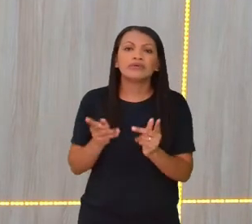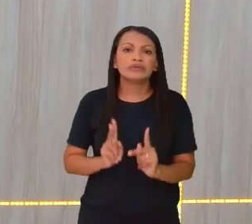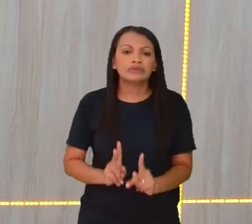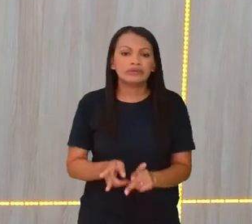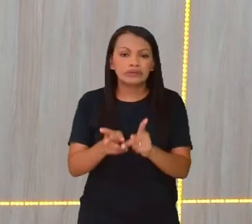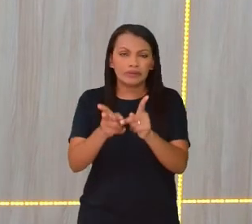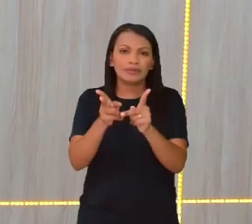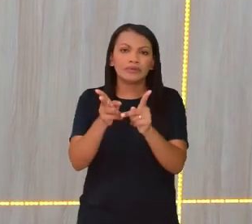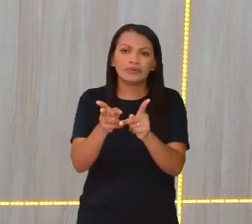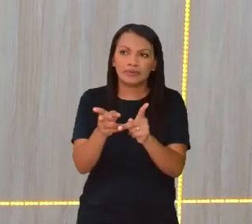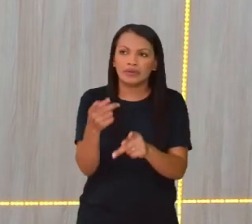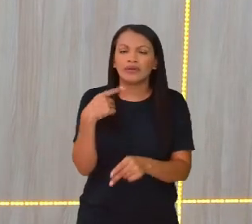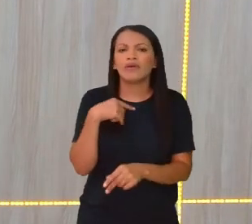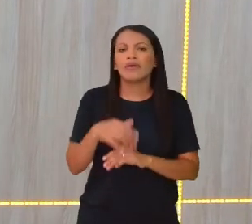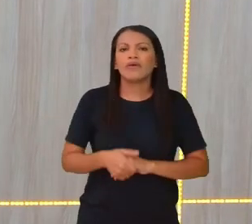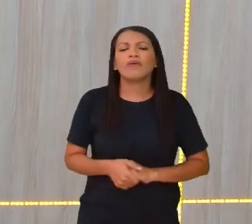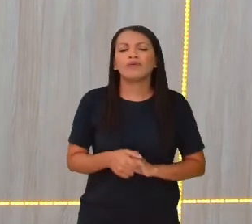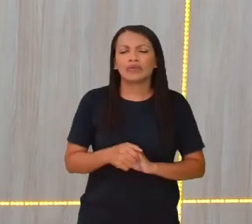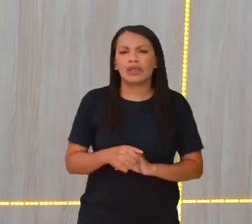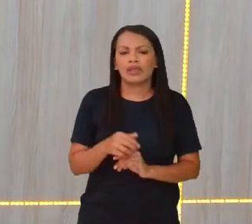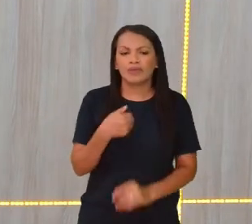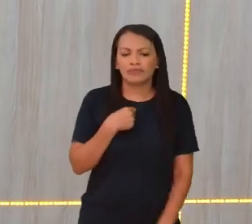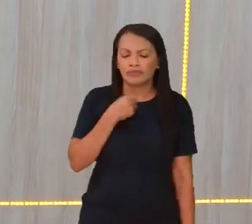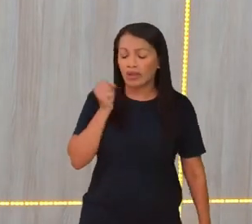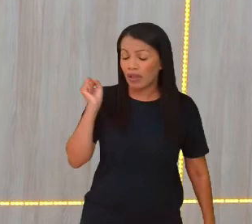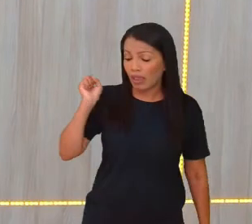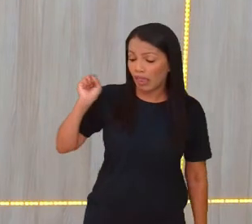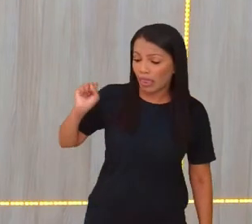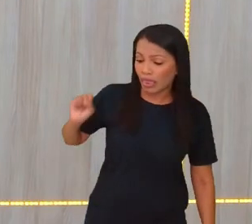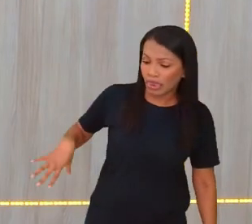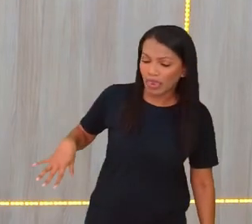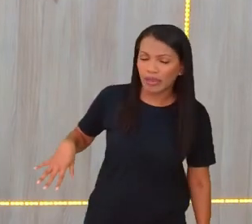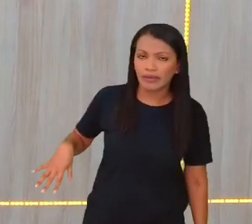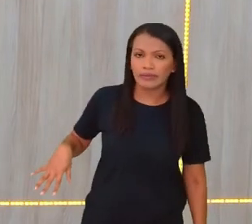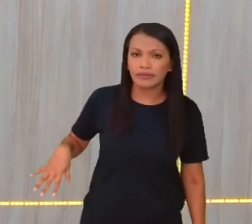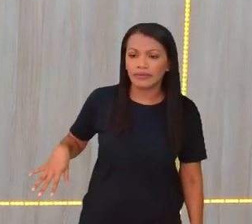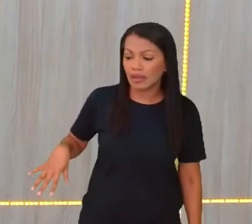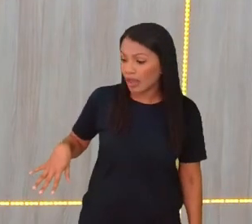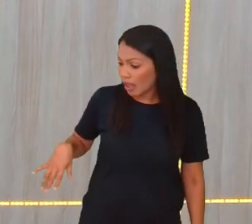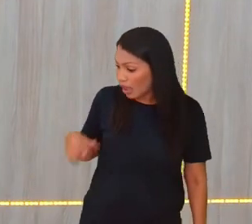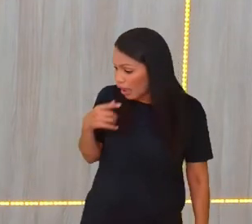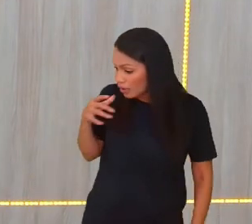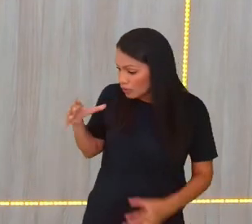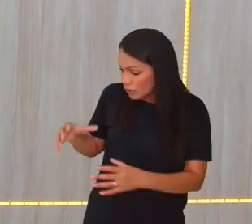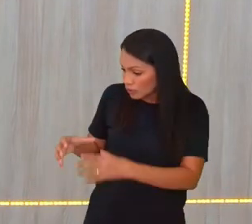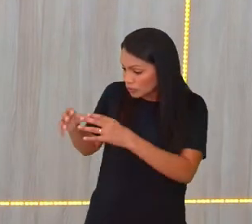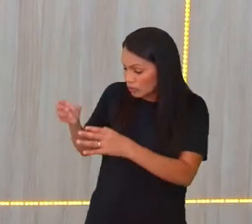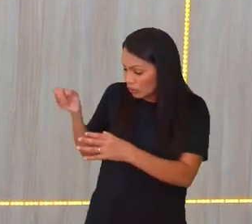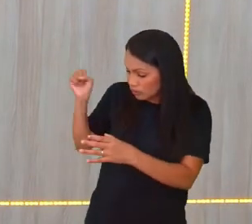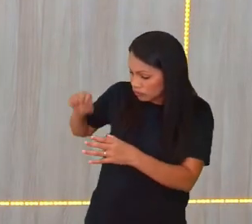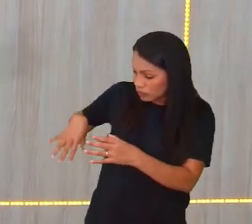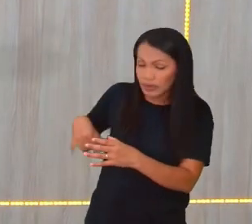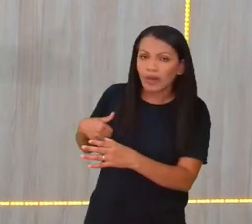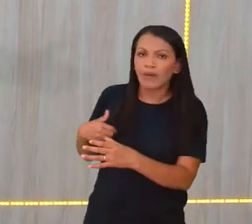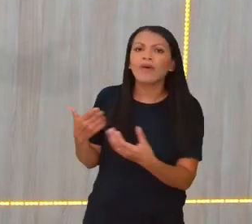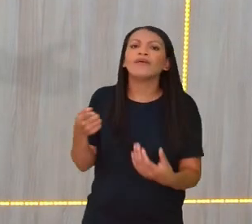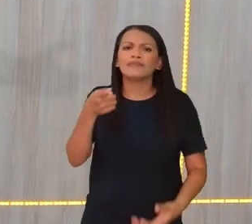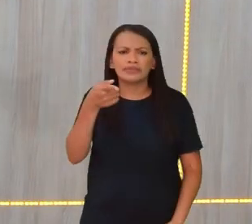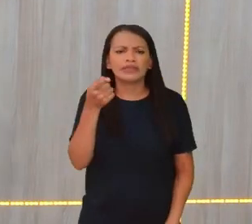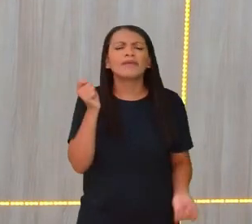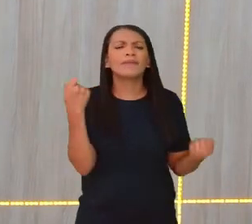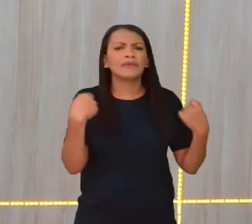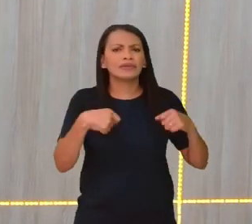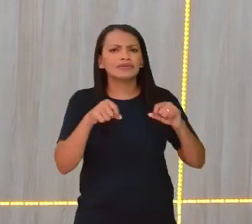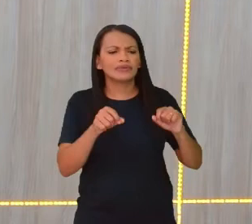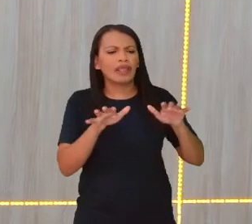dava punição. Que era tipo, jogou ali no chão, a pessoa ia lá, paga 10. Eu achei maravilhoso isso. Maravilhoso. Ainda contribui